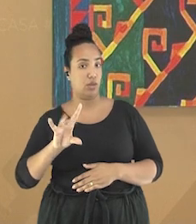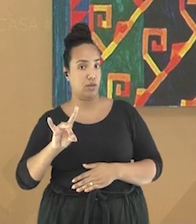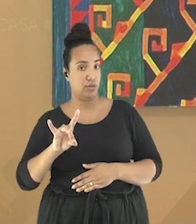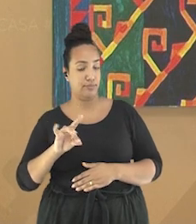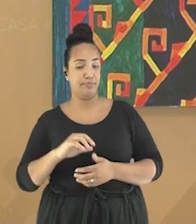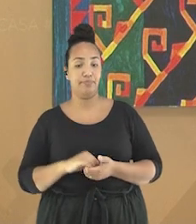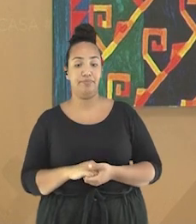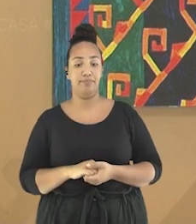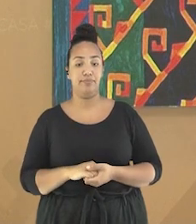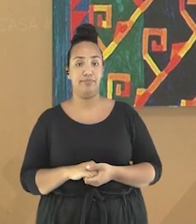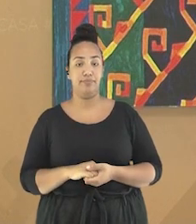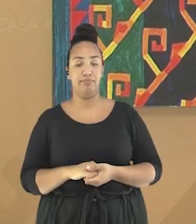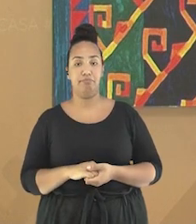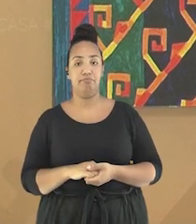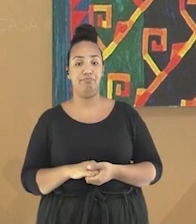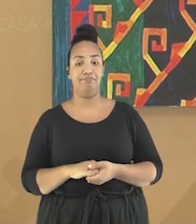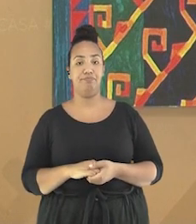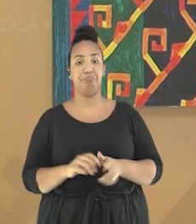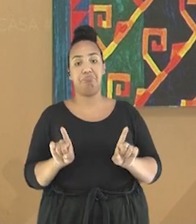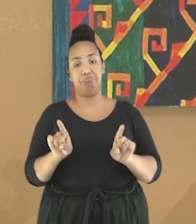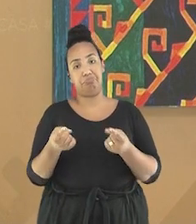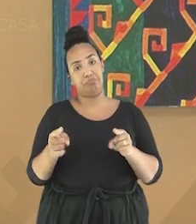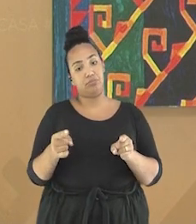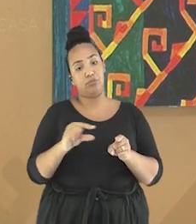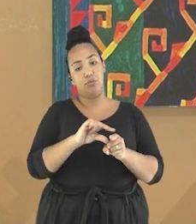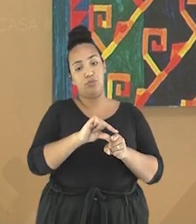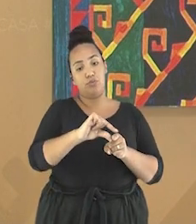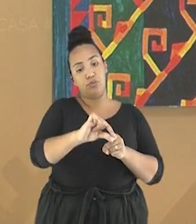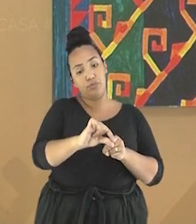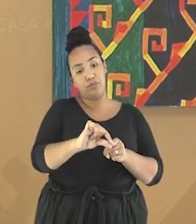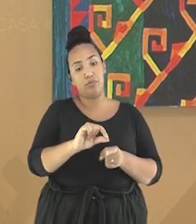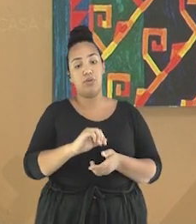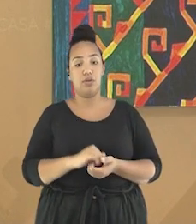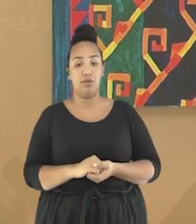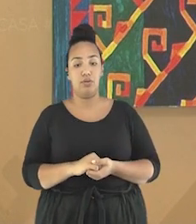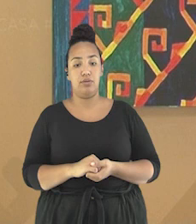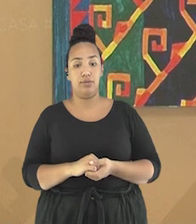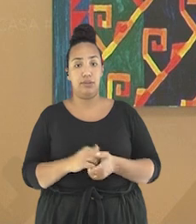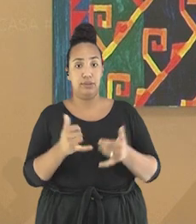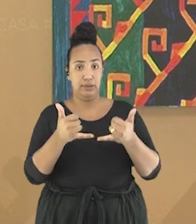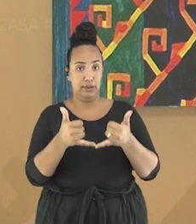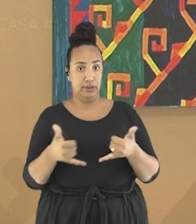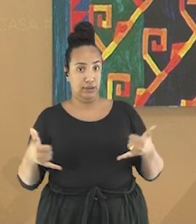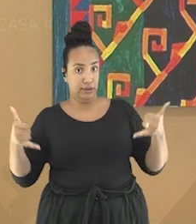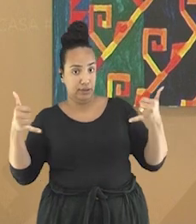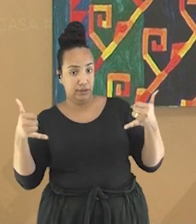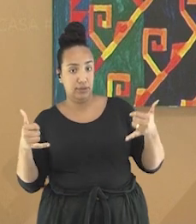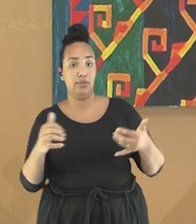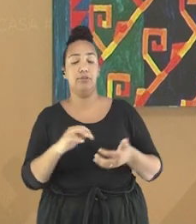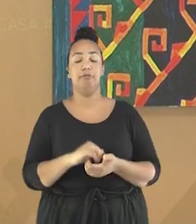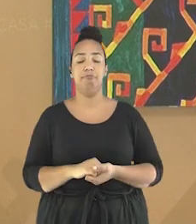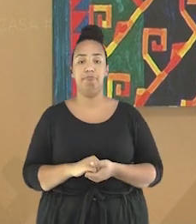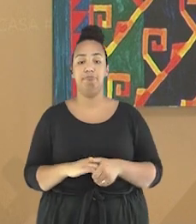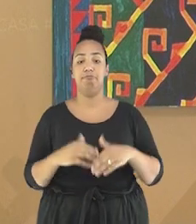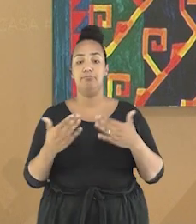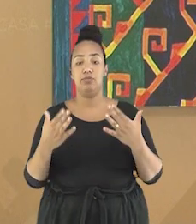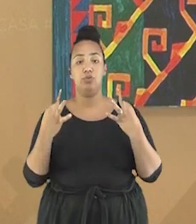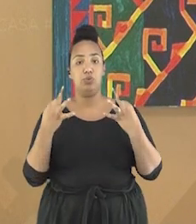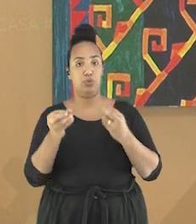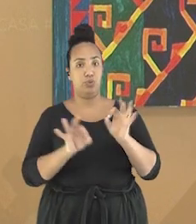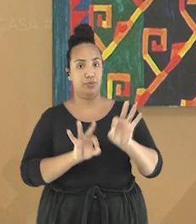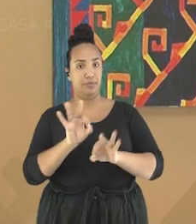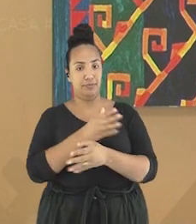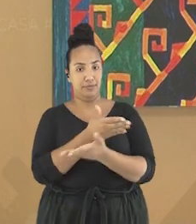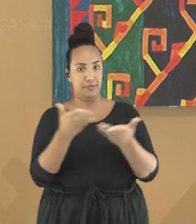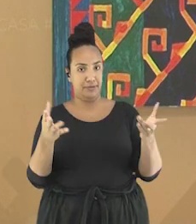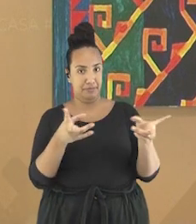cola, graveto ou um palito de churrasco e linha ou barbante. Vamos colocar agora tudo na